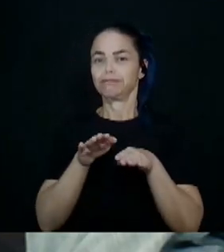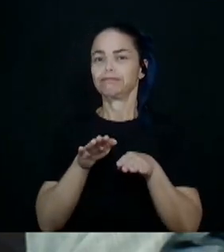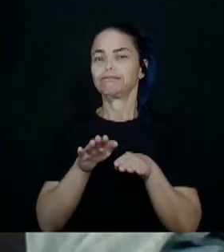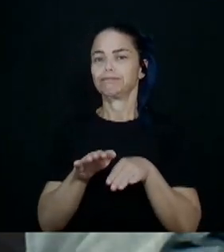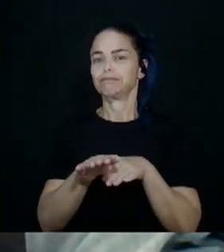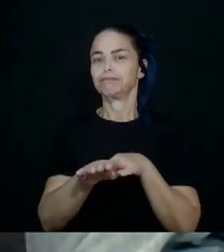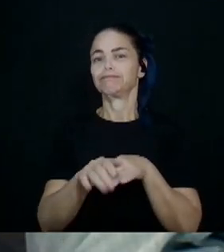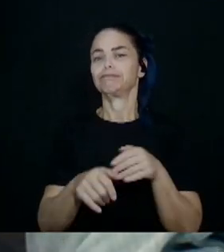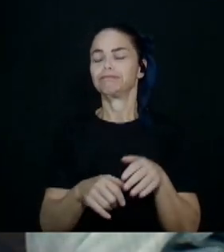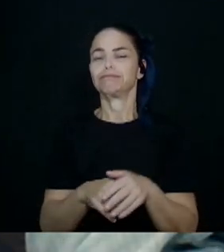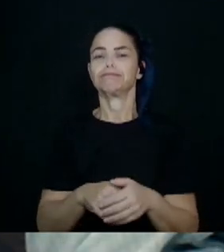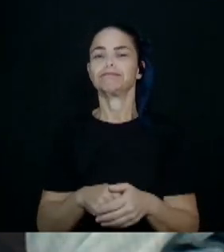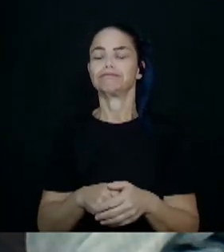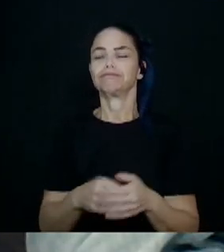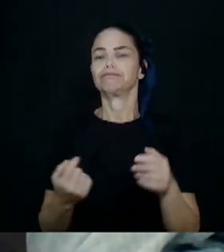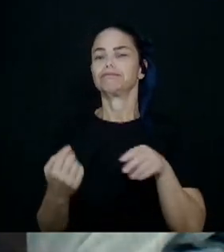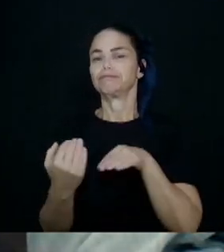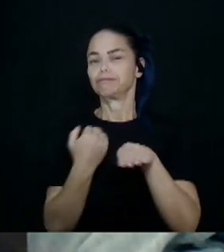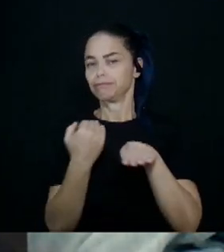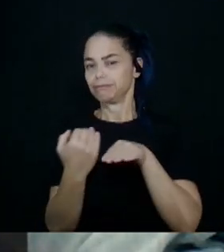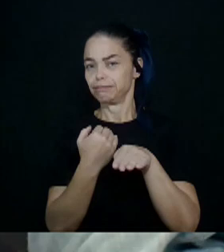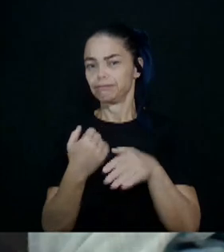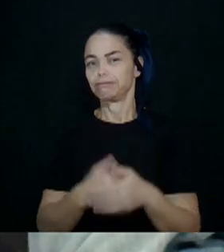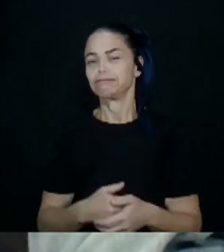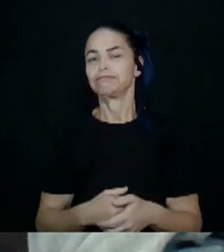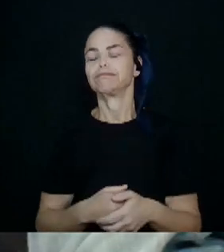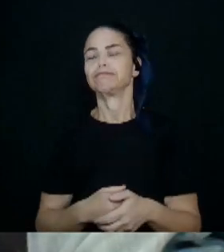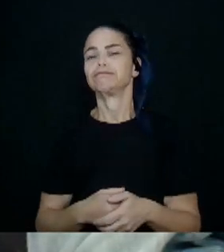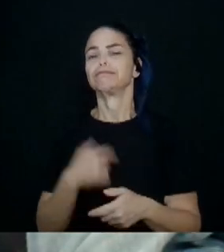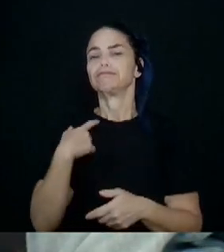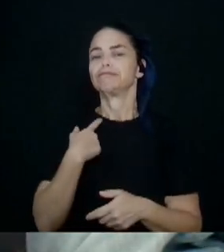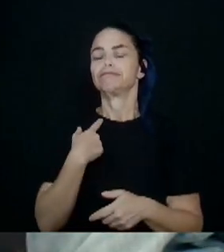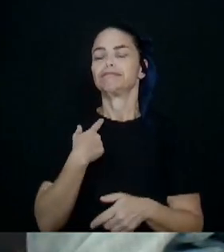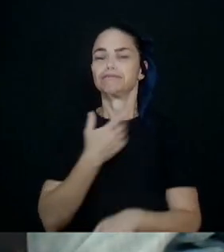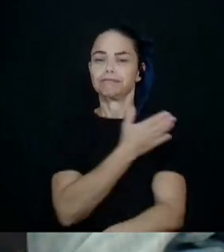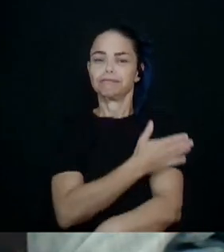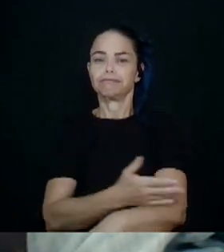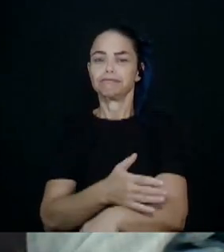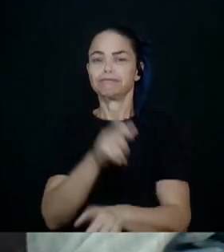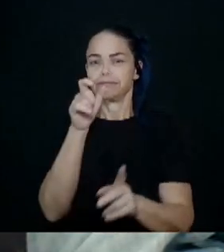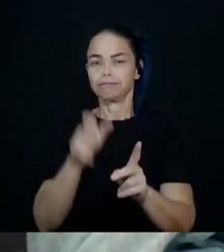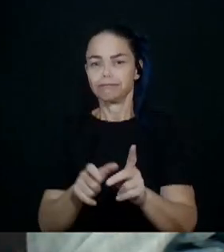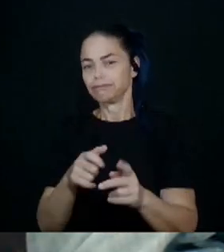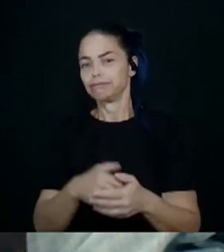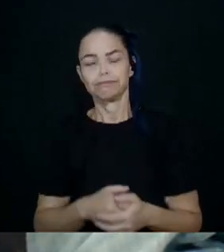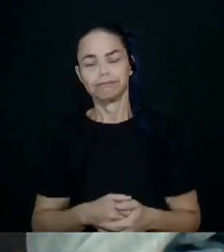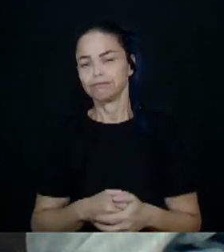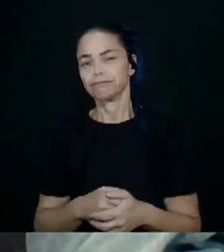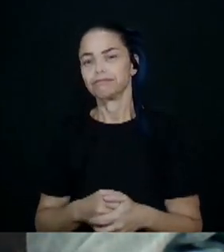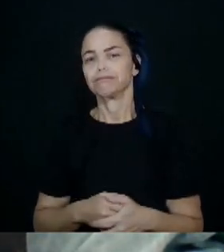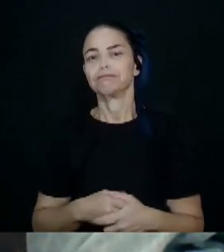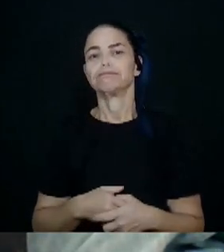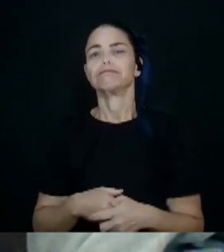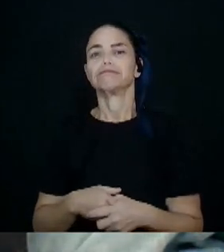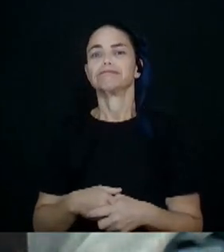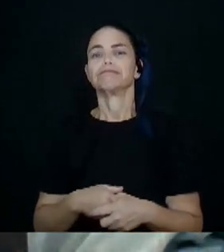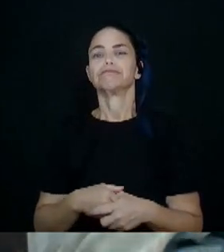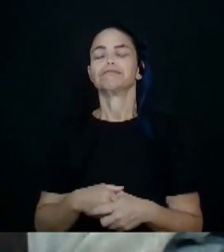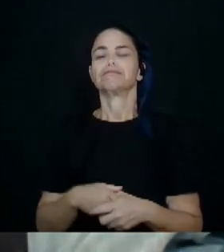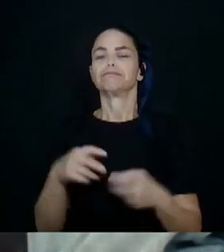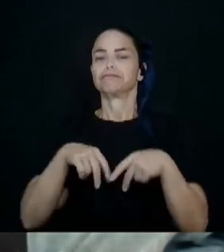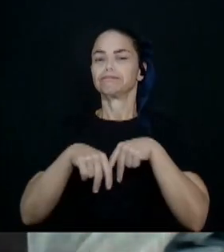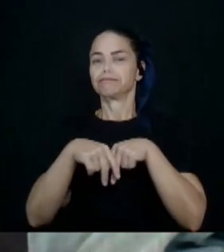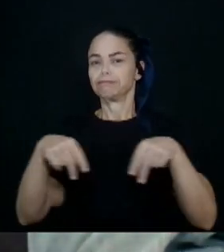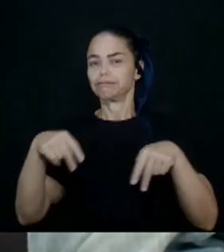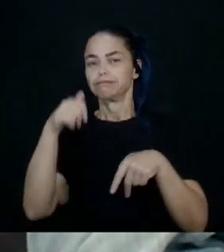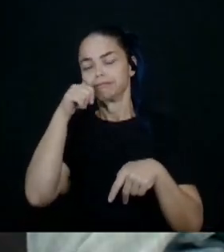acho que, né, um ponto importante, né, isso está muito ligado ao comportamento da pessoa, não ao gênero da pessoa, se é